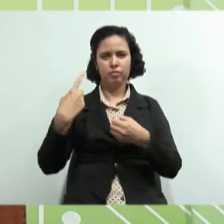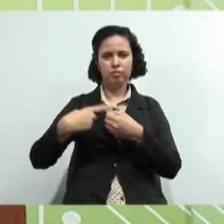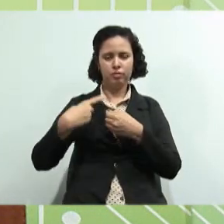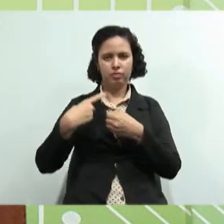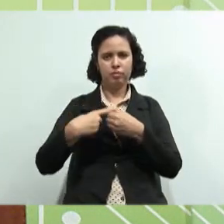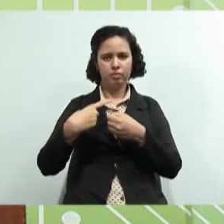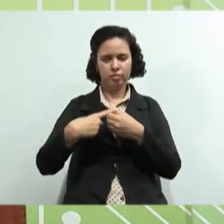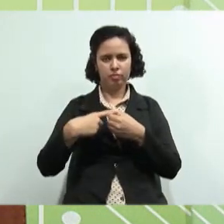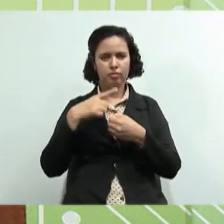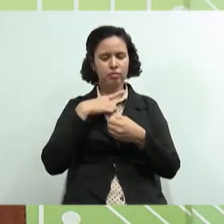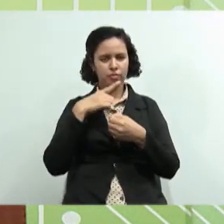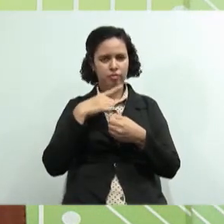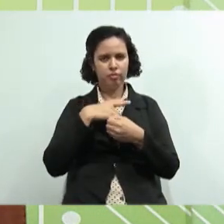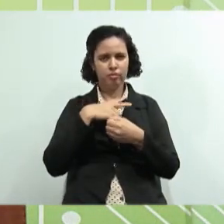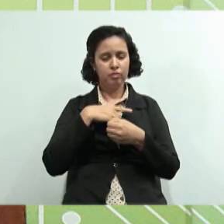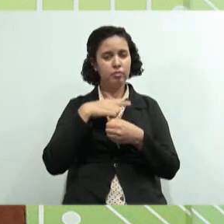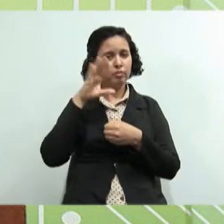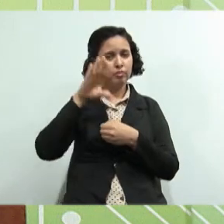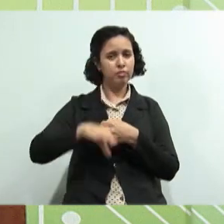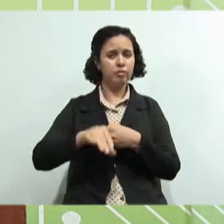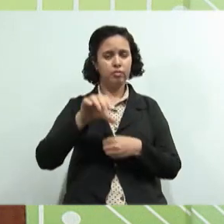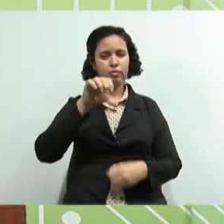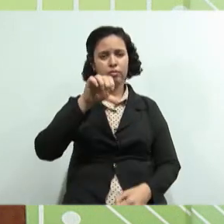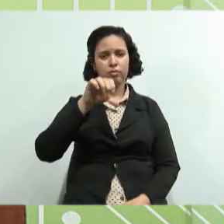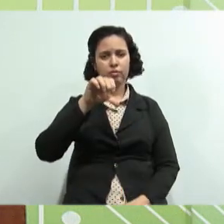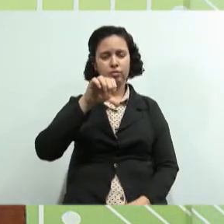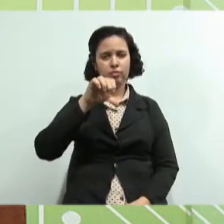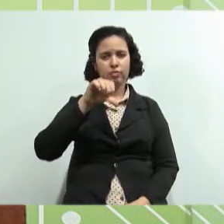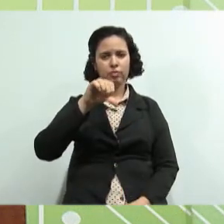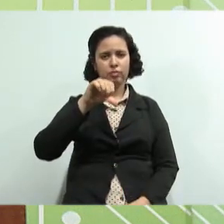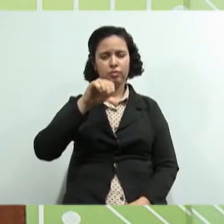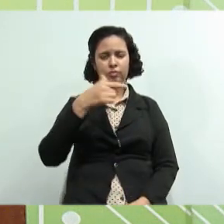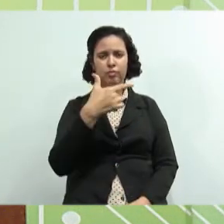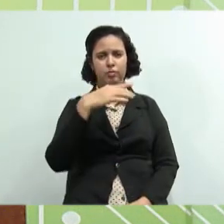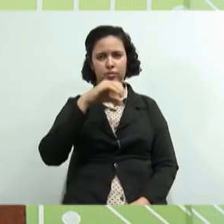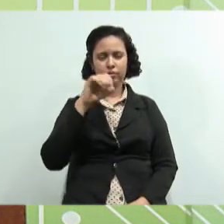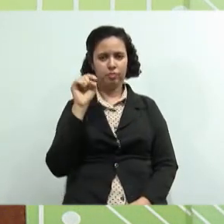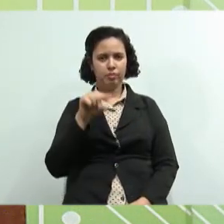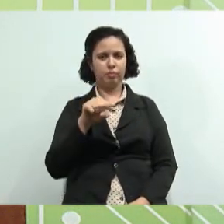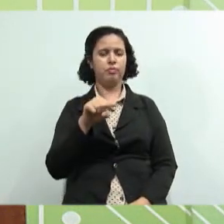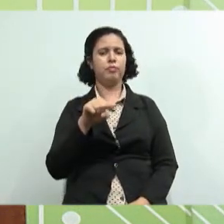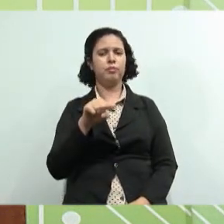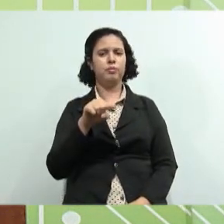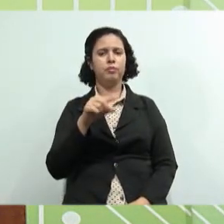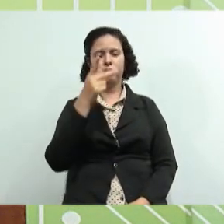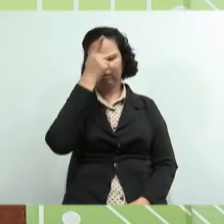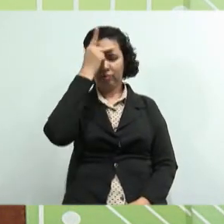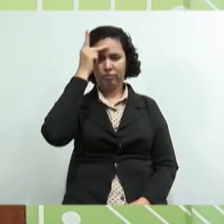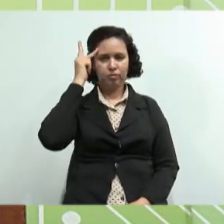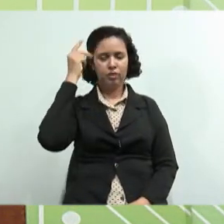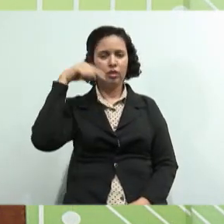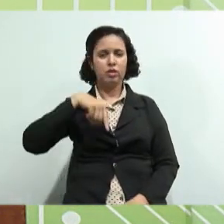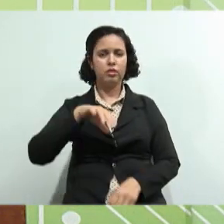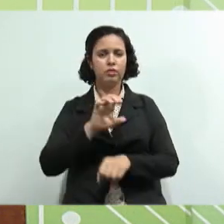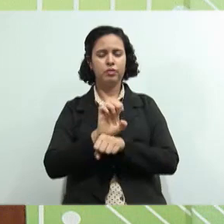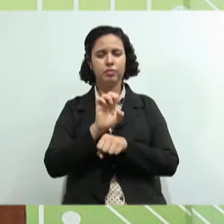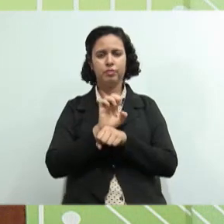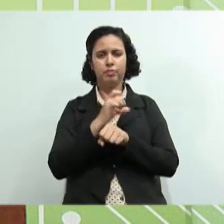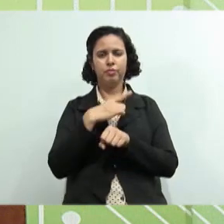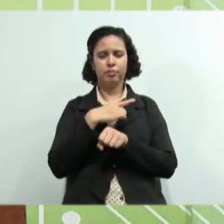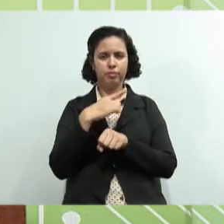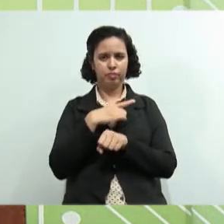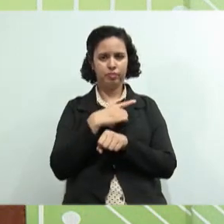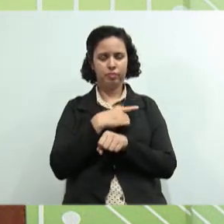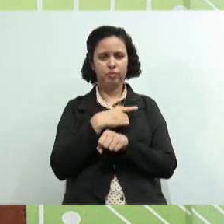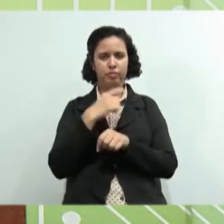mil habitantes estão ligados, direto ou indiretamente, à agricultura familiar. E no nosso estado, nós temos a agricultura familiar como uma